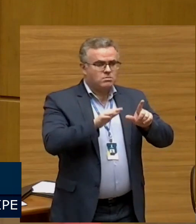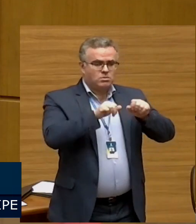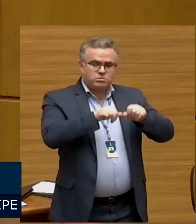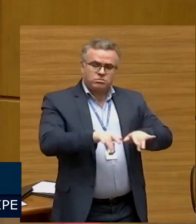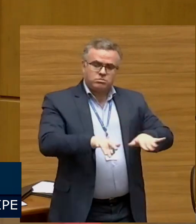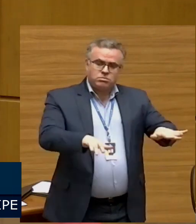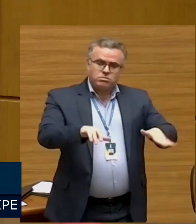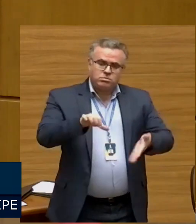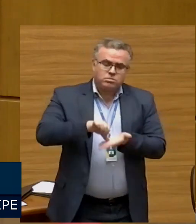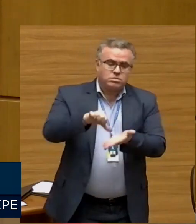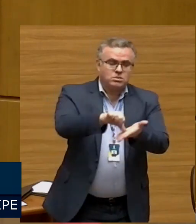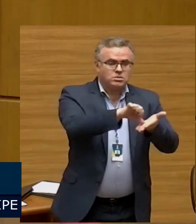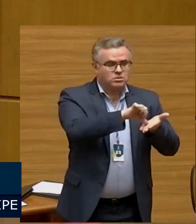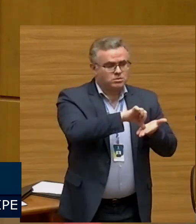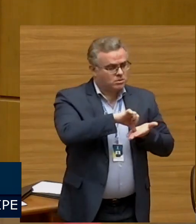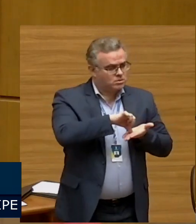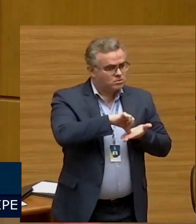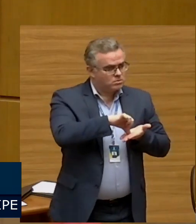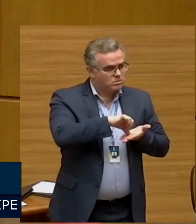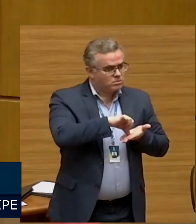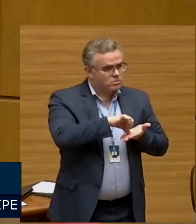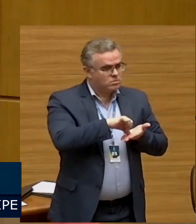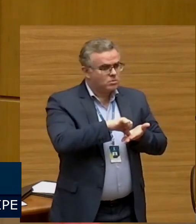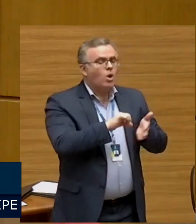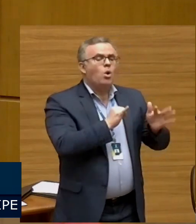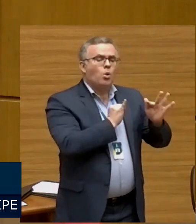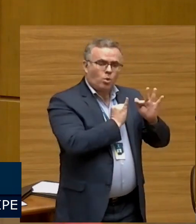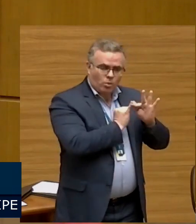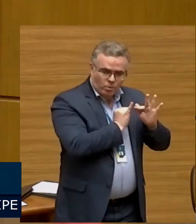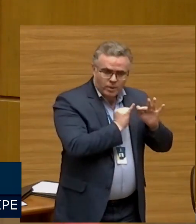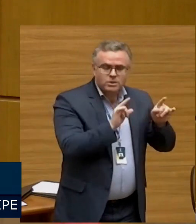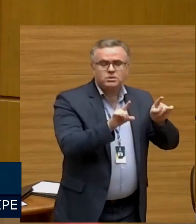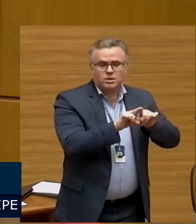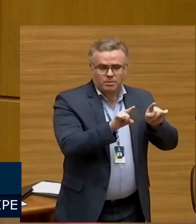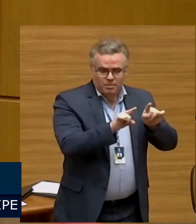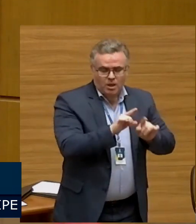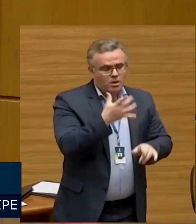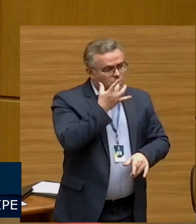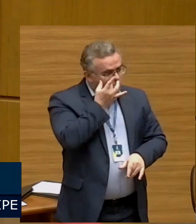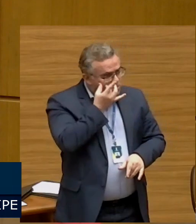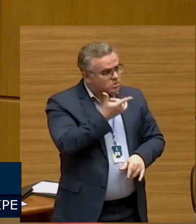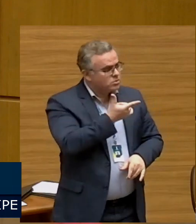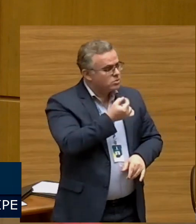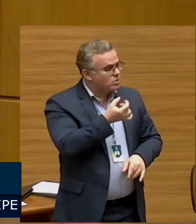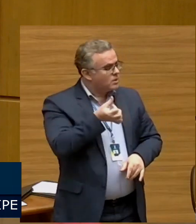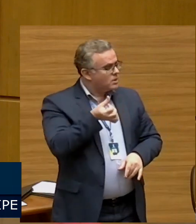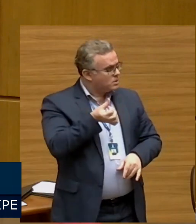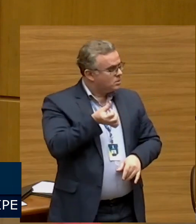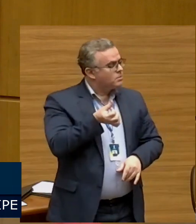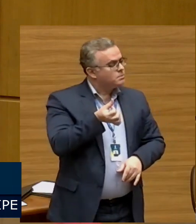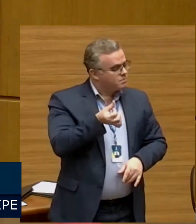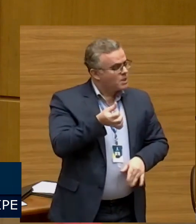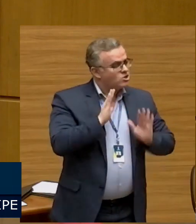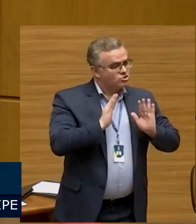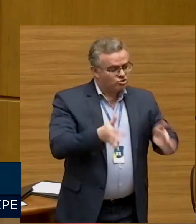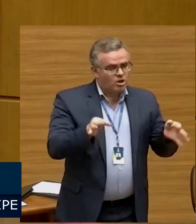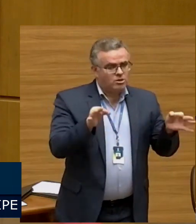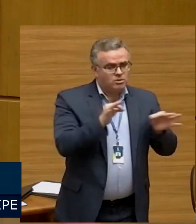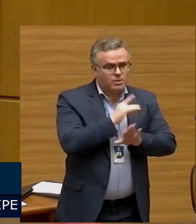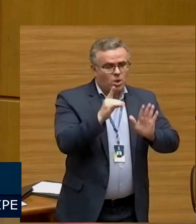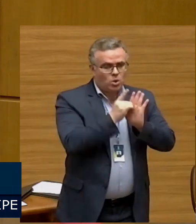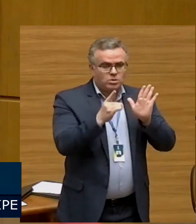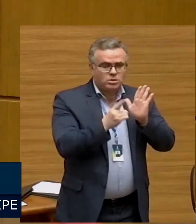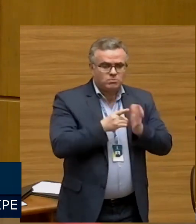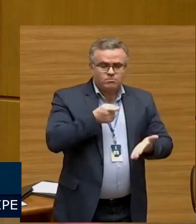licenciatura e bacharelado. O INES também ofertou uma turma presencial em 2006, ano após o decreto ter